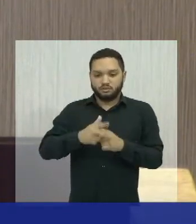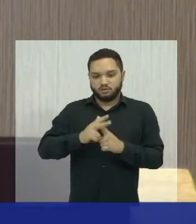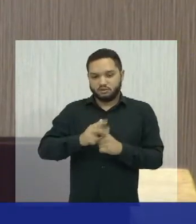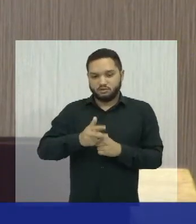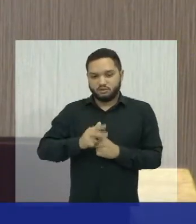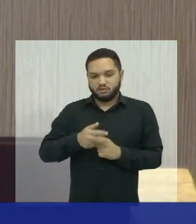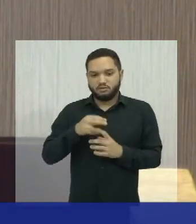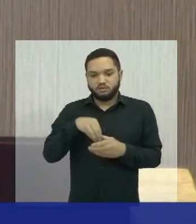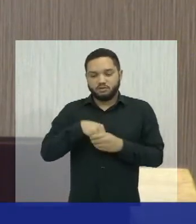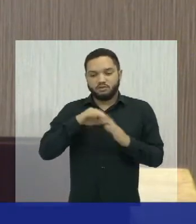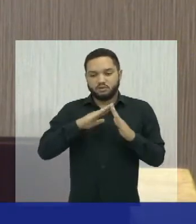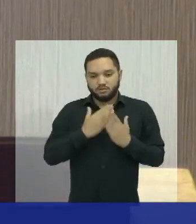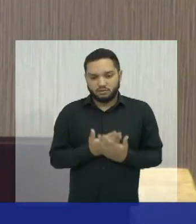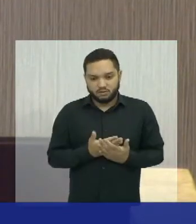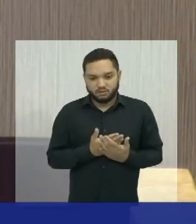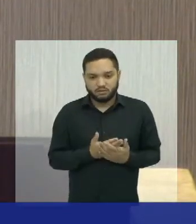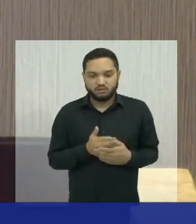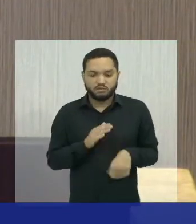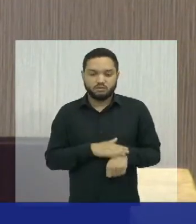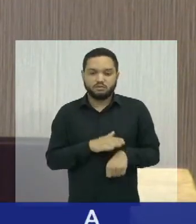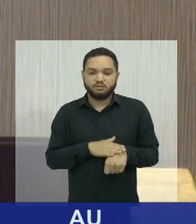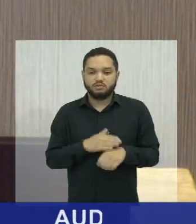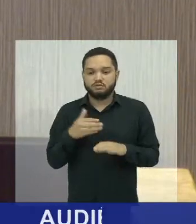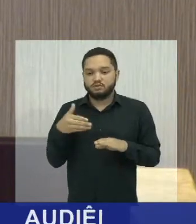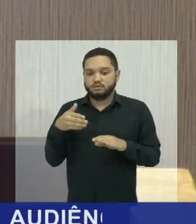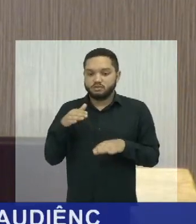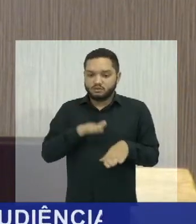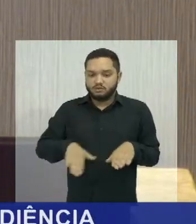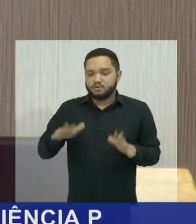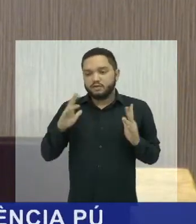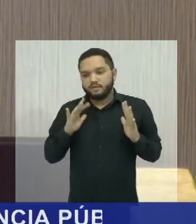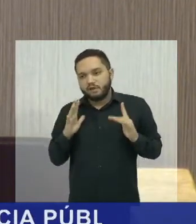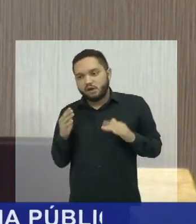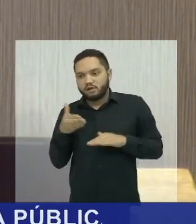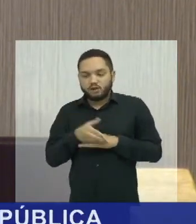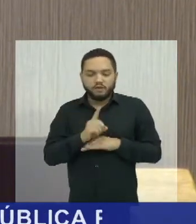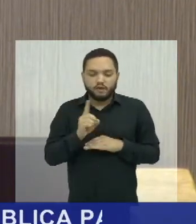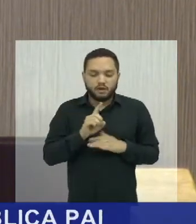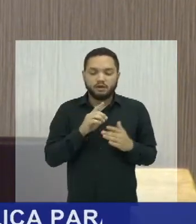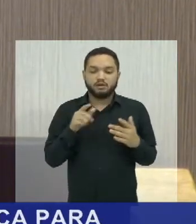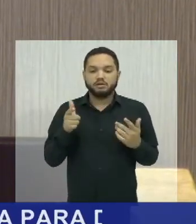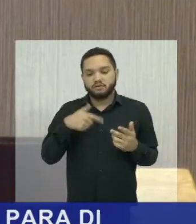reparos na escola, que é o tempo em que as crianças não estão, e a gente fica mais